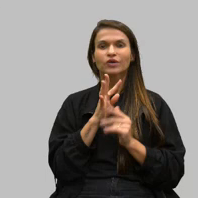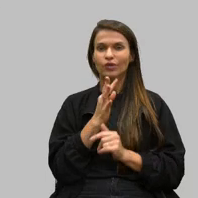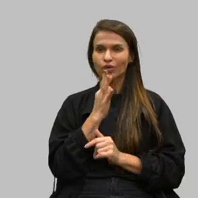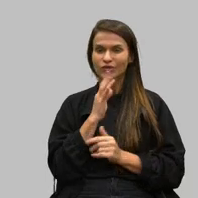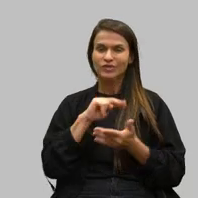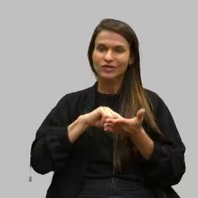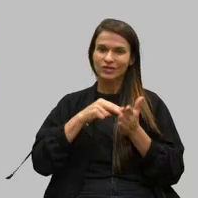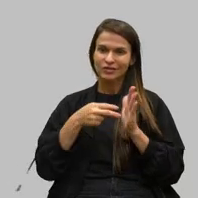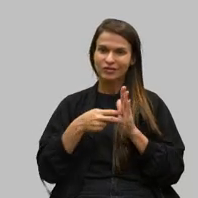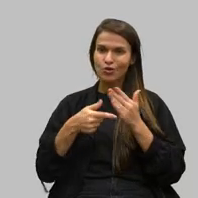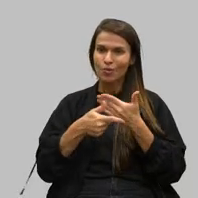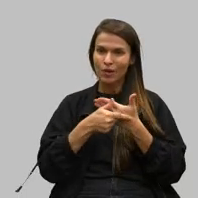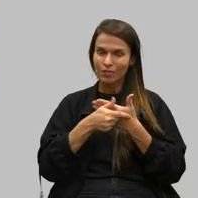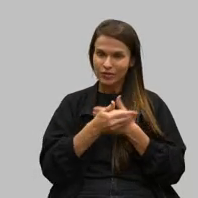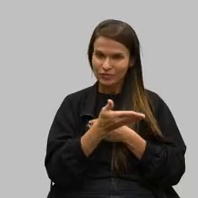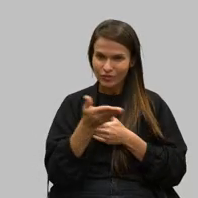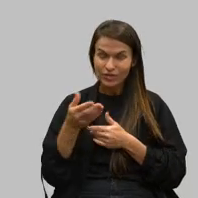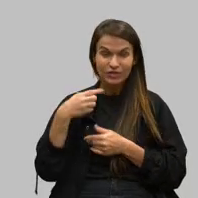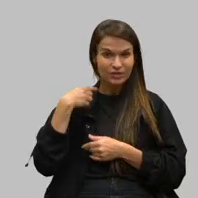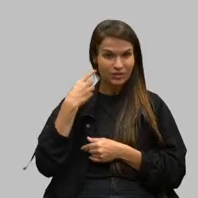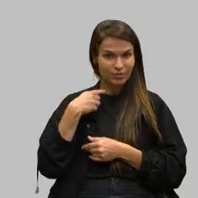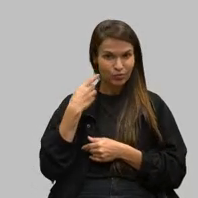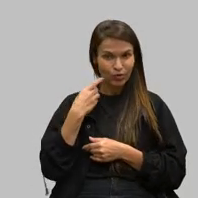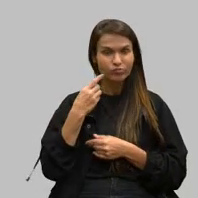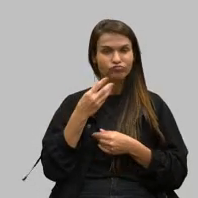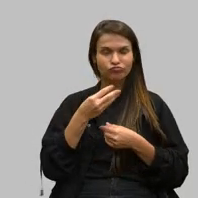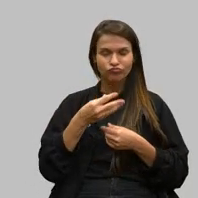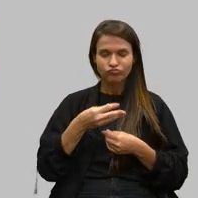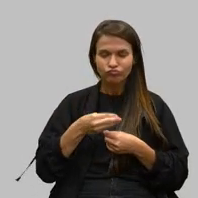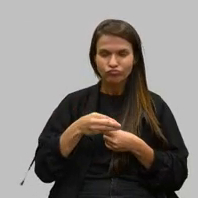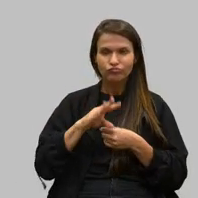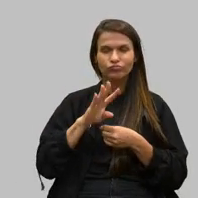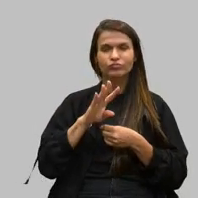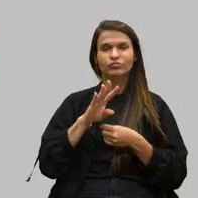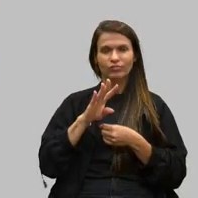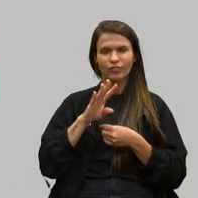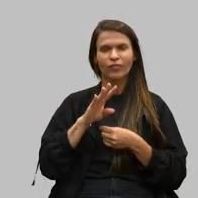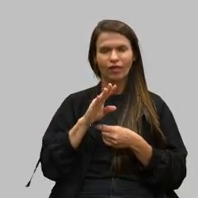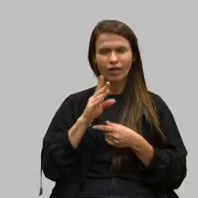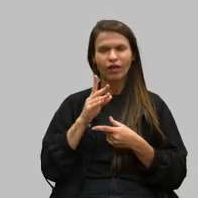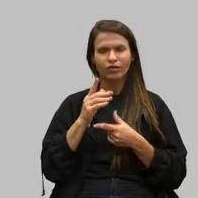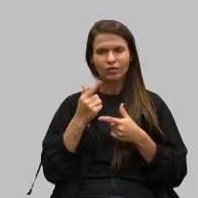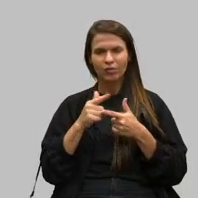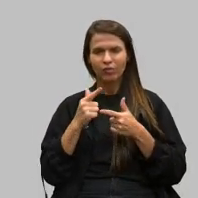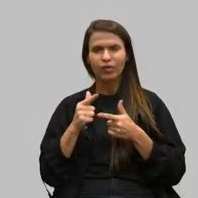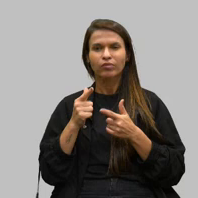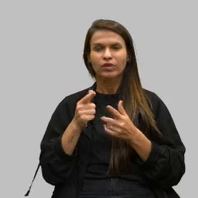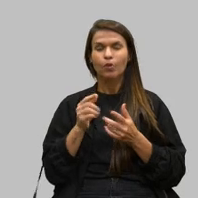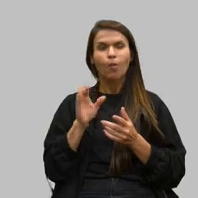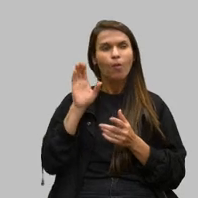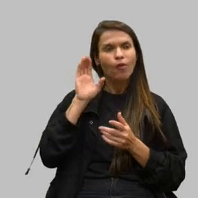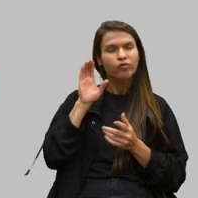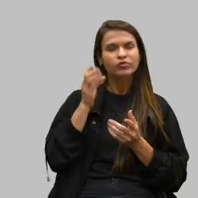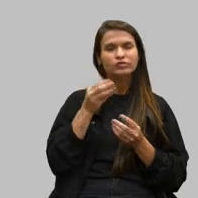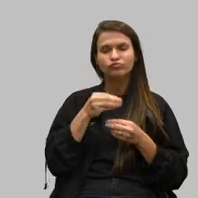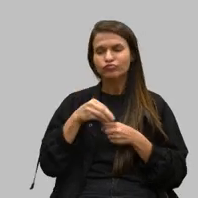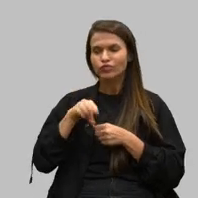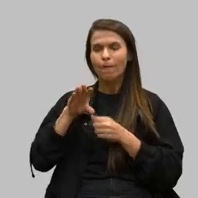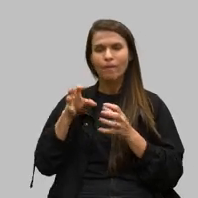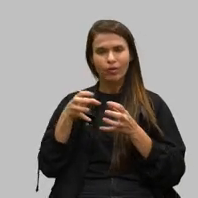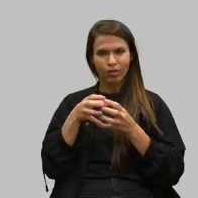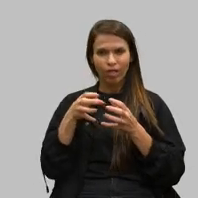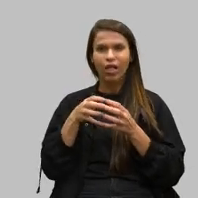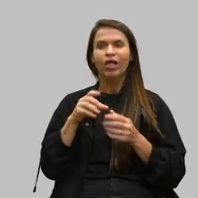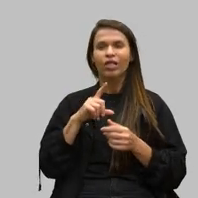que o papel de vocês, deputados, em trazer para mim os pleitos e de eu ouvir, passar para a minha equipe, está sortindo um efeito,